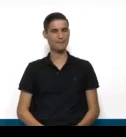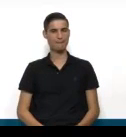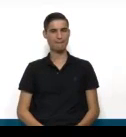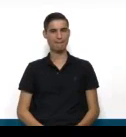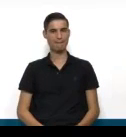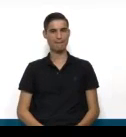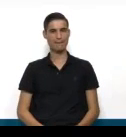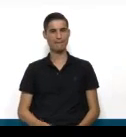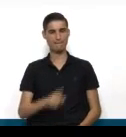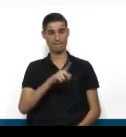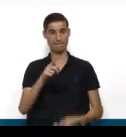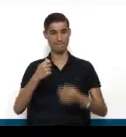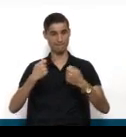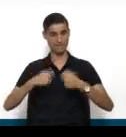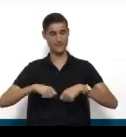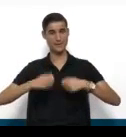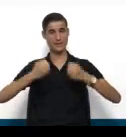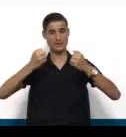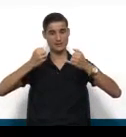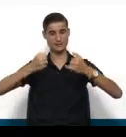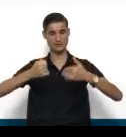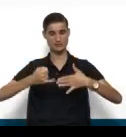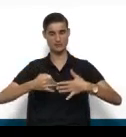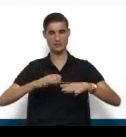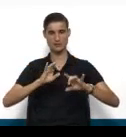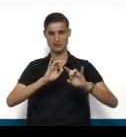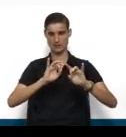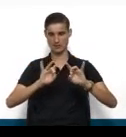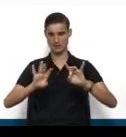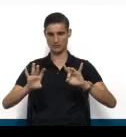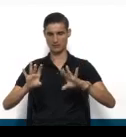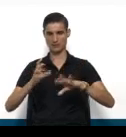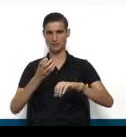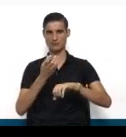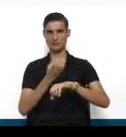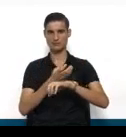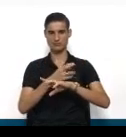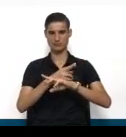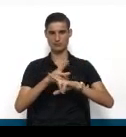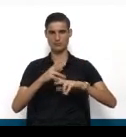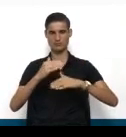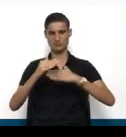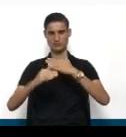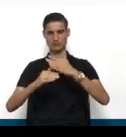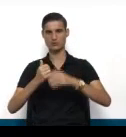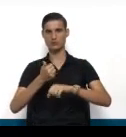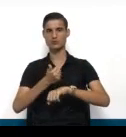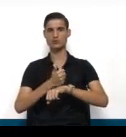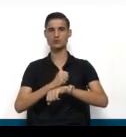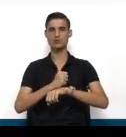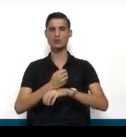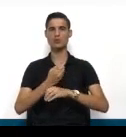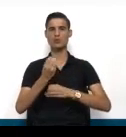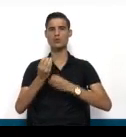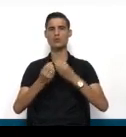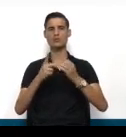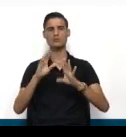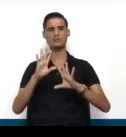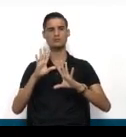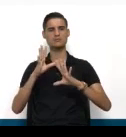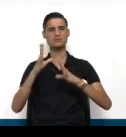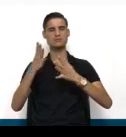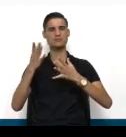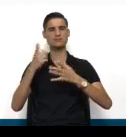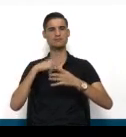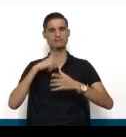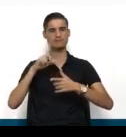Então, você deverá explicar à equipe, né, de desenvolvimento do game como resolver, então,